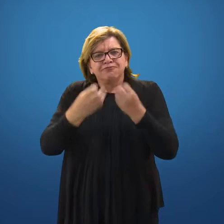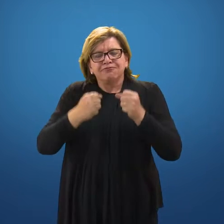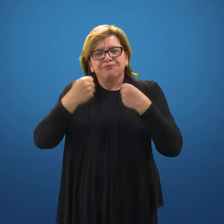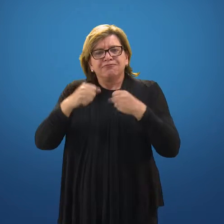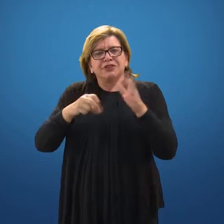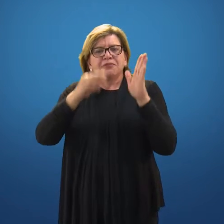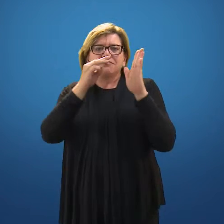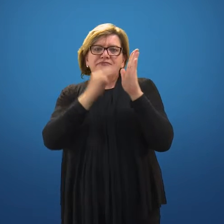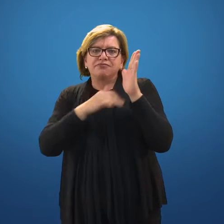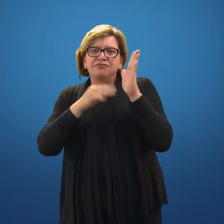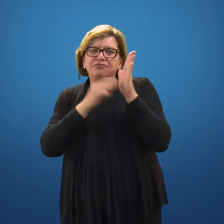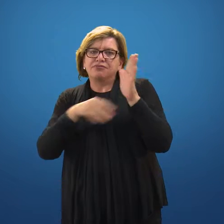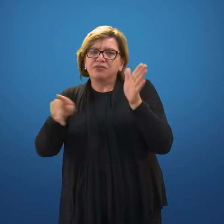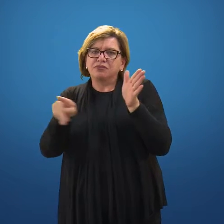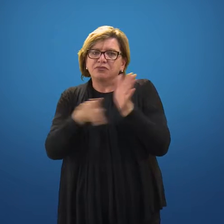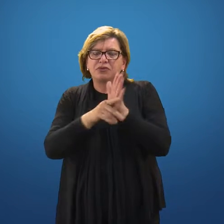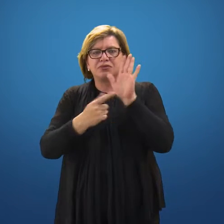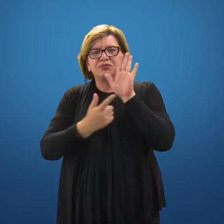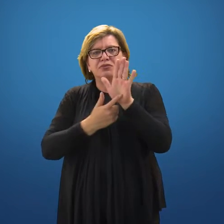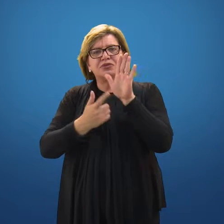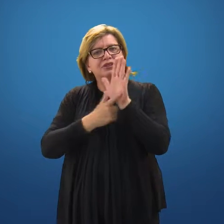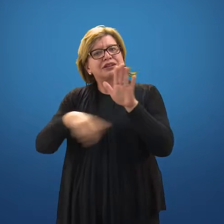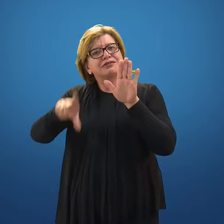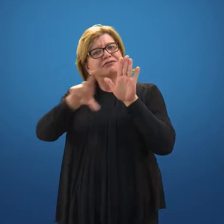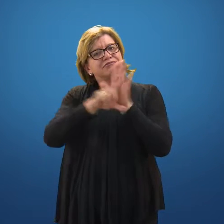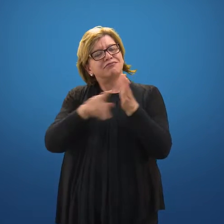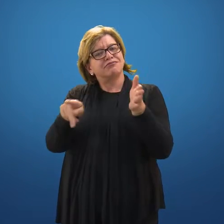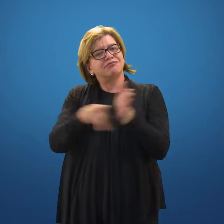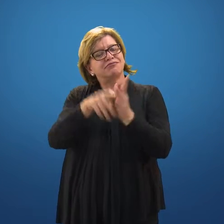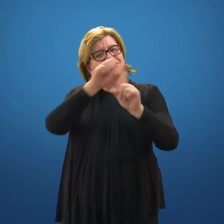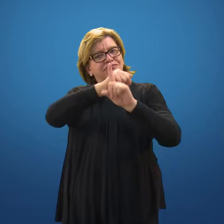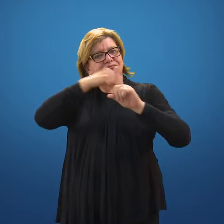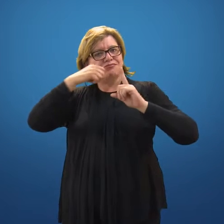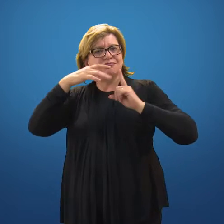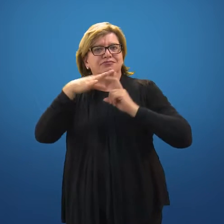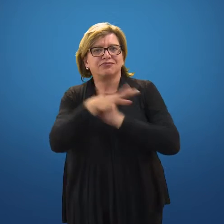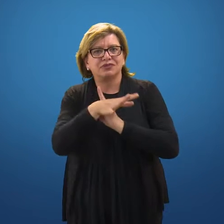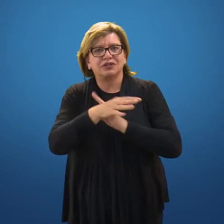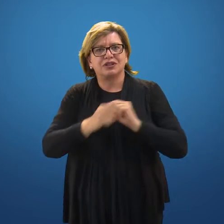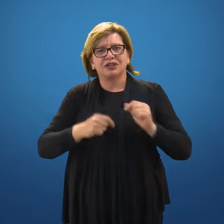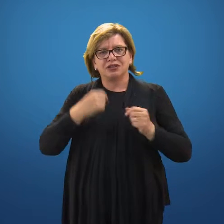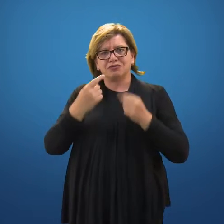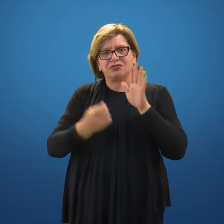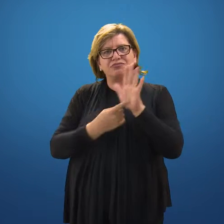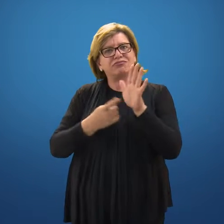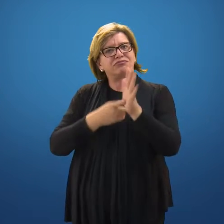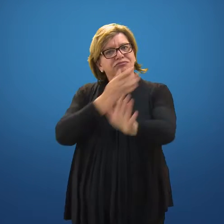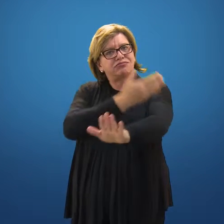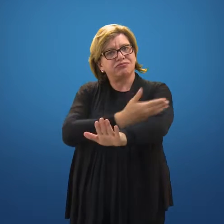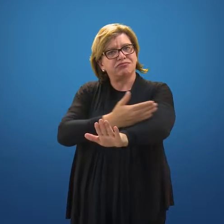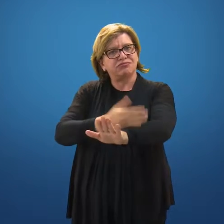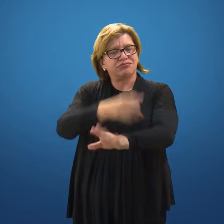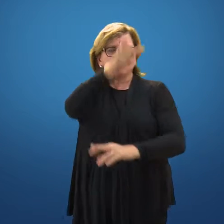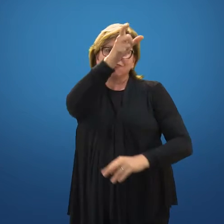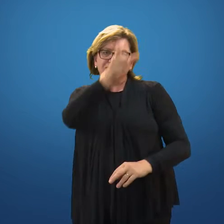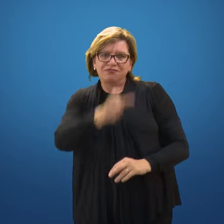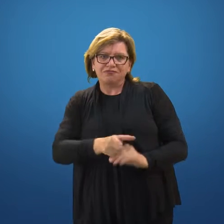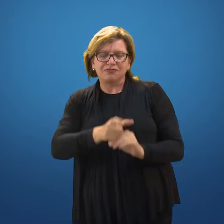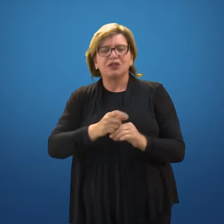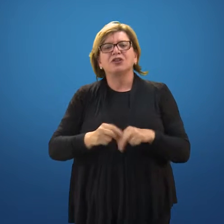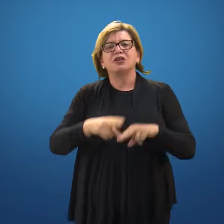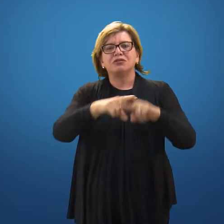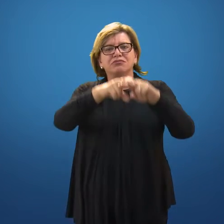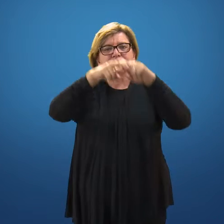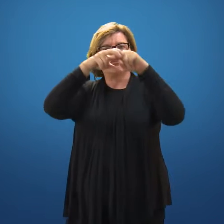métodos próprios que evidenciassem as suas leis gerais, que regessem o comportamento dos indivíduos.